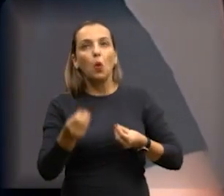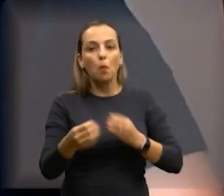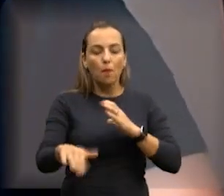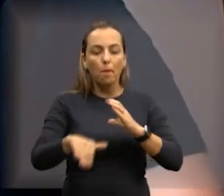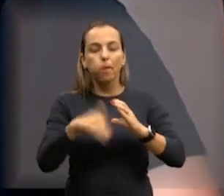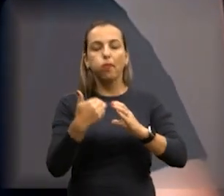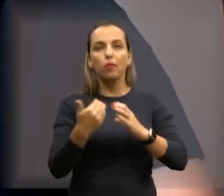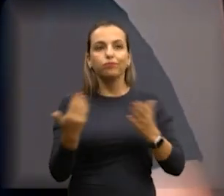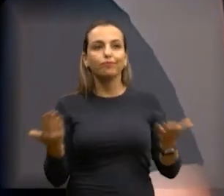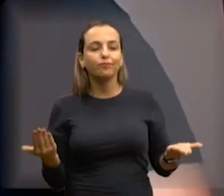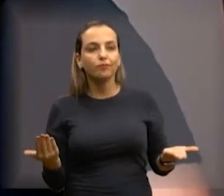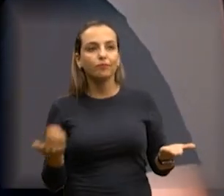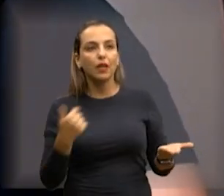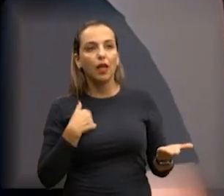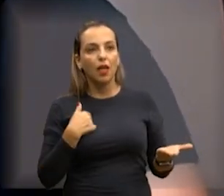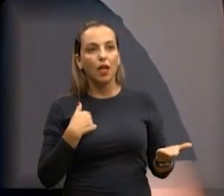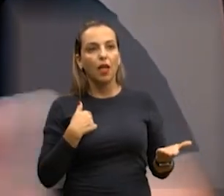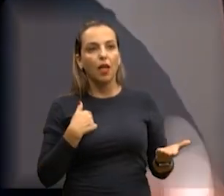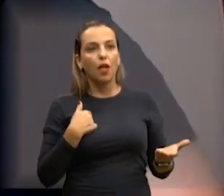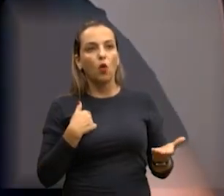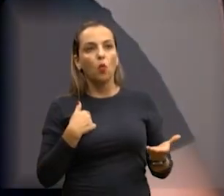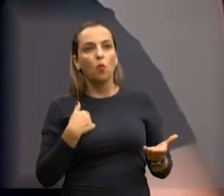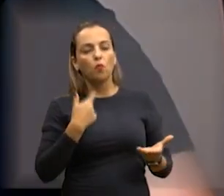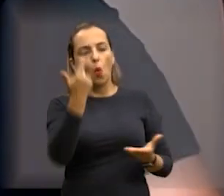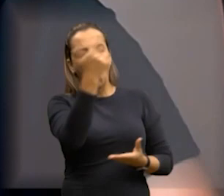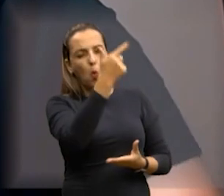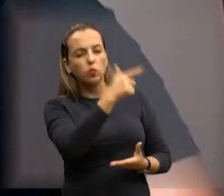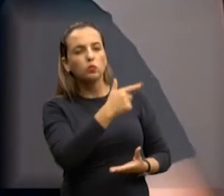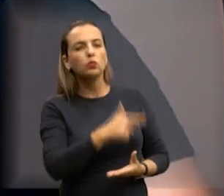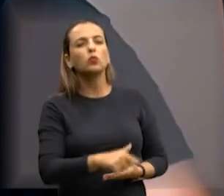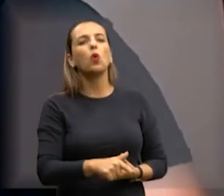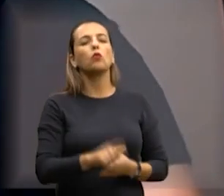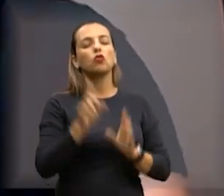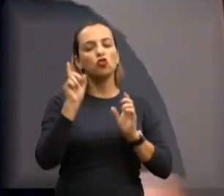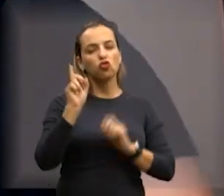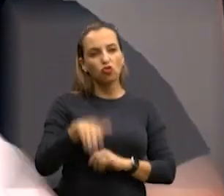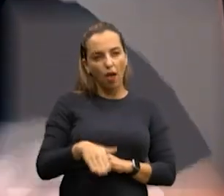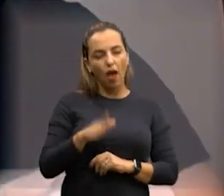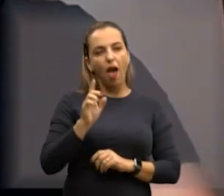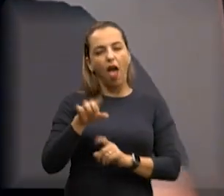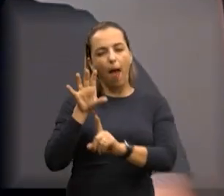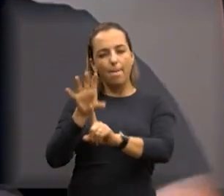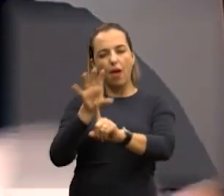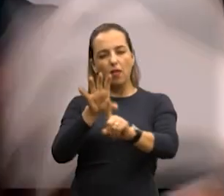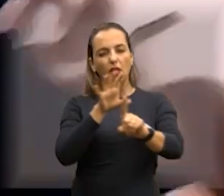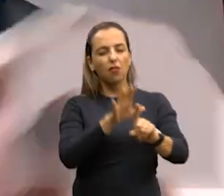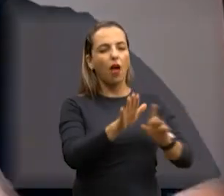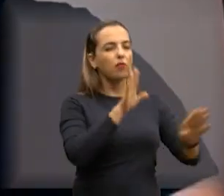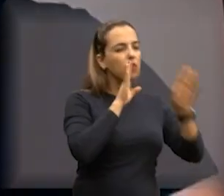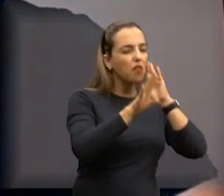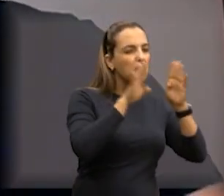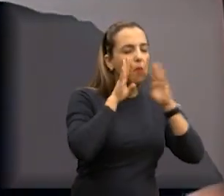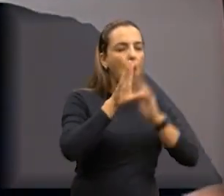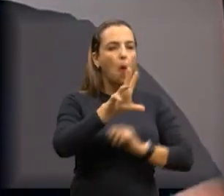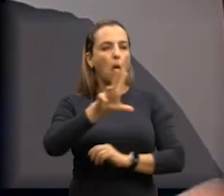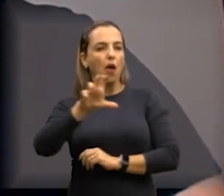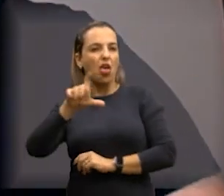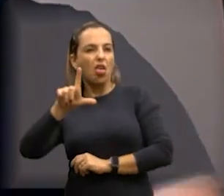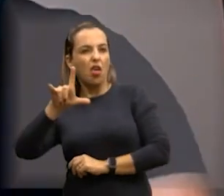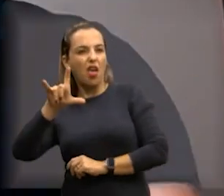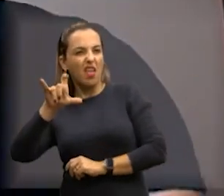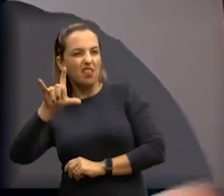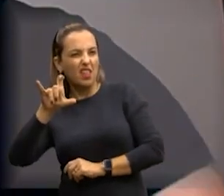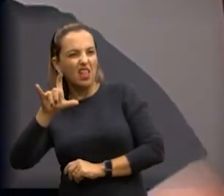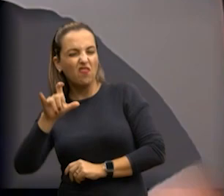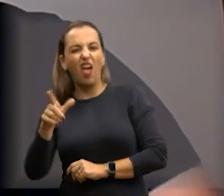e-mail neste teor. Eu já recebi, assim como vários outros parlamentares, ameaças no Facebook, no Instagram, no